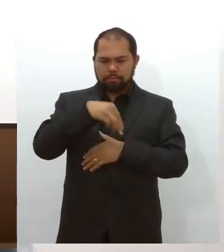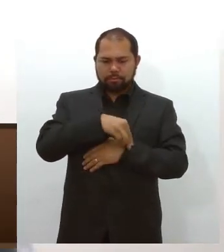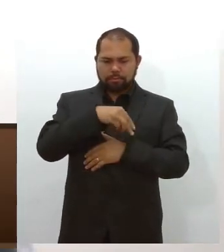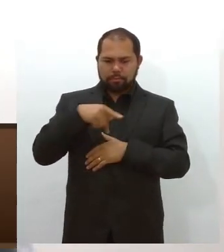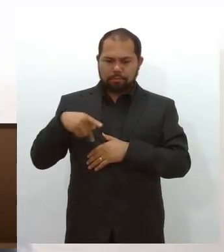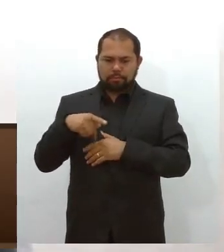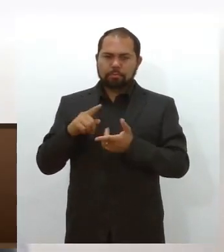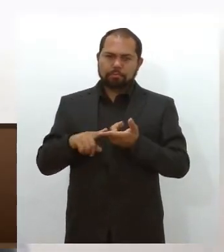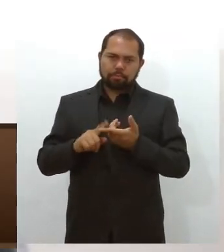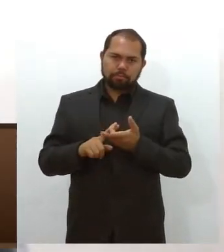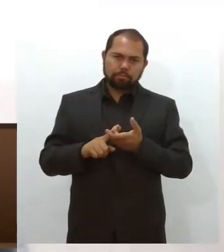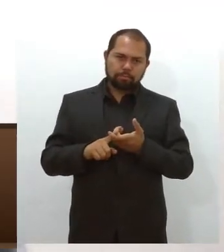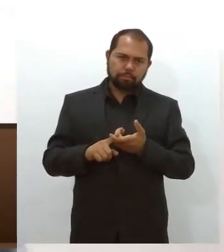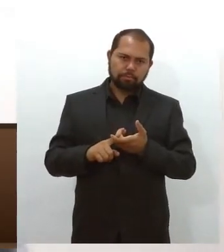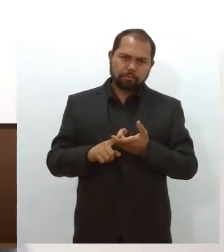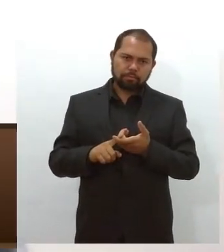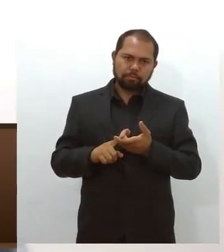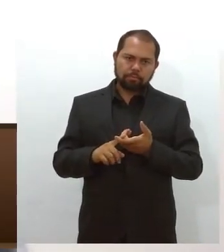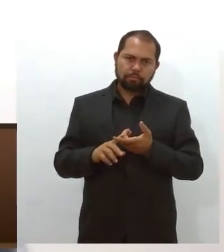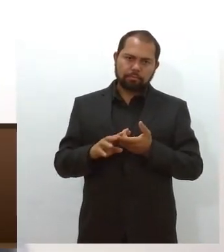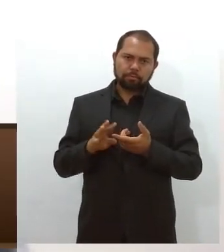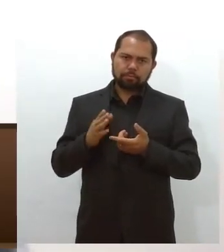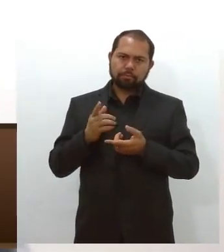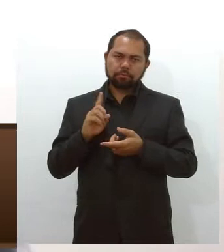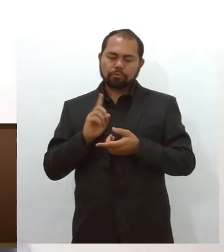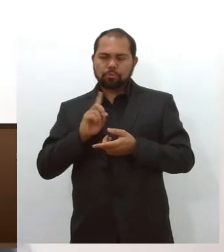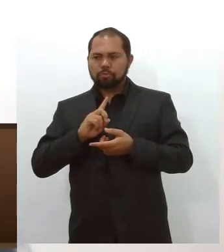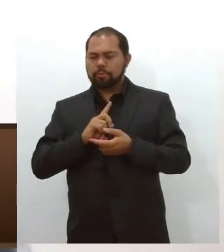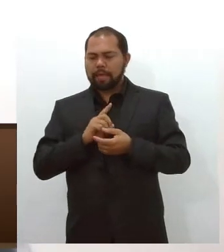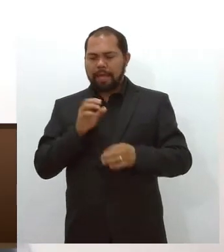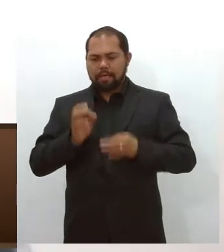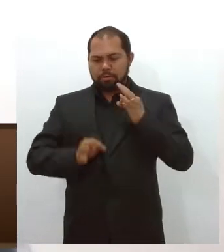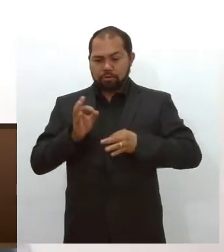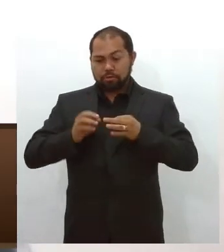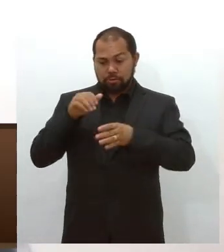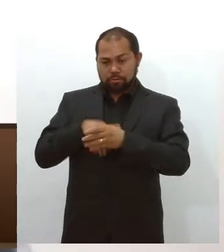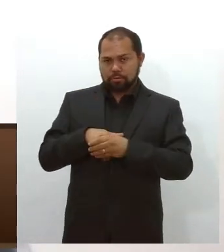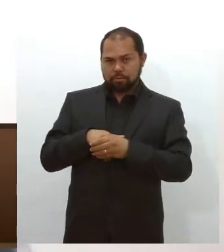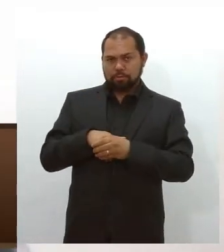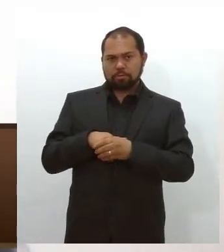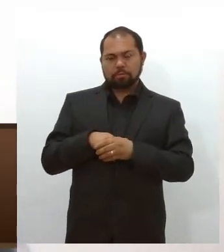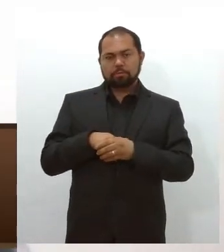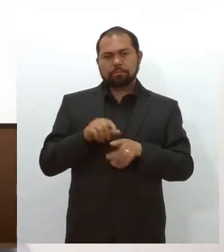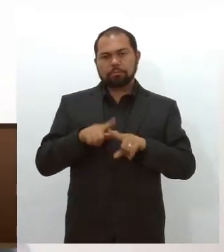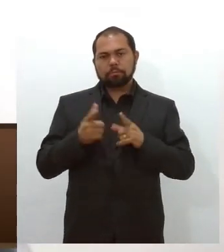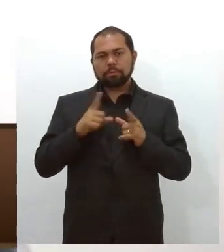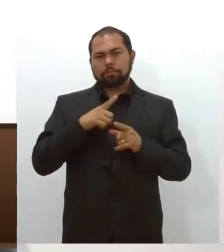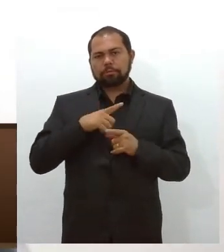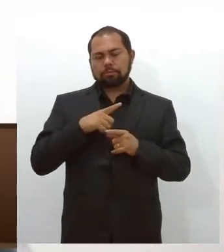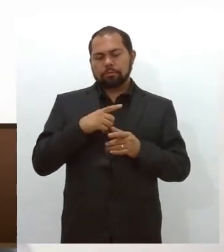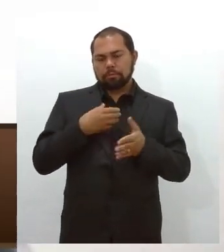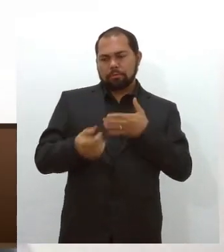não é exatamente pela Justiça Eleitoral, e havendo qualquer processo, eles vão vai